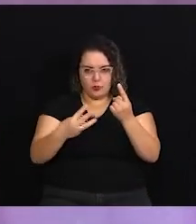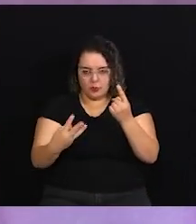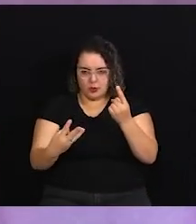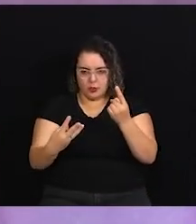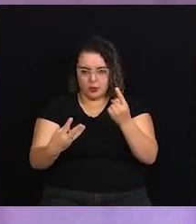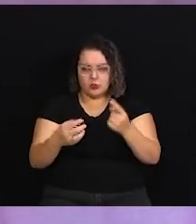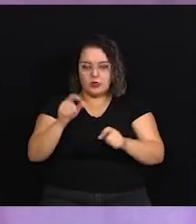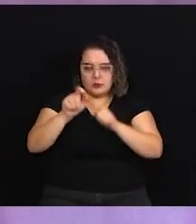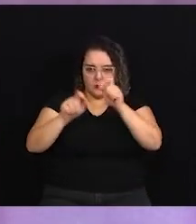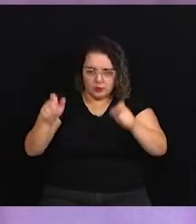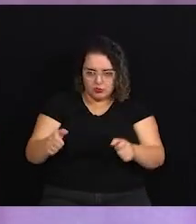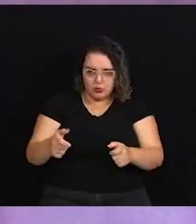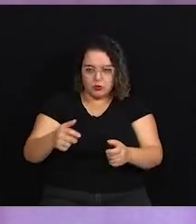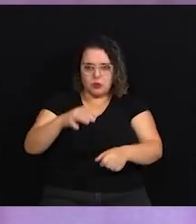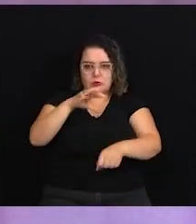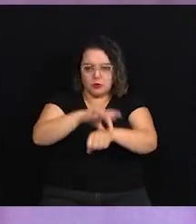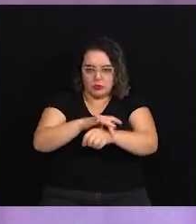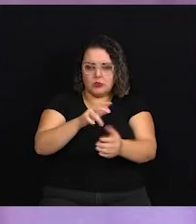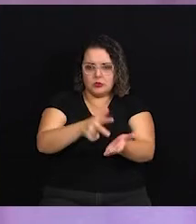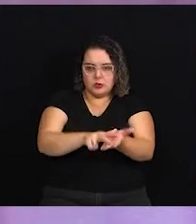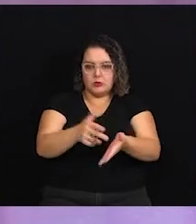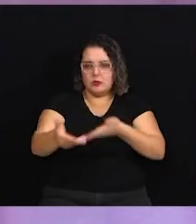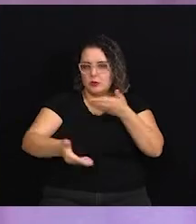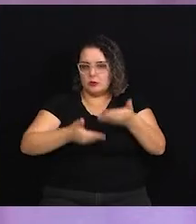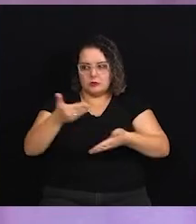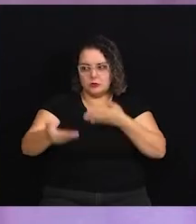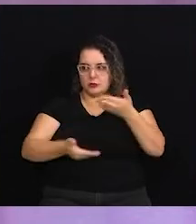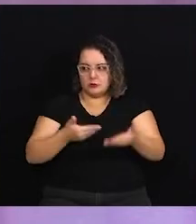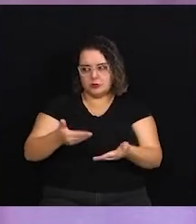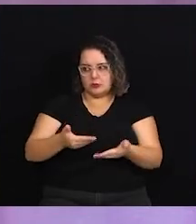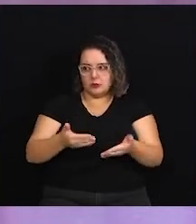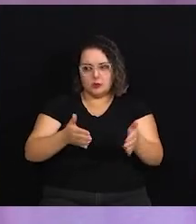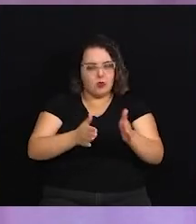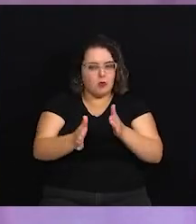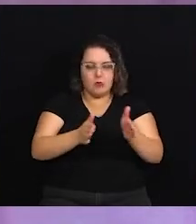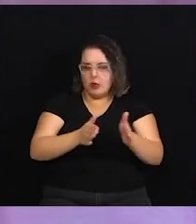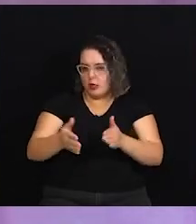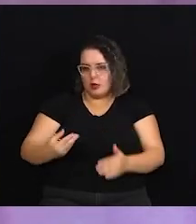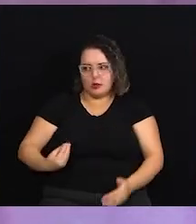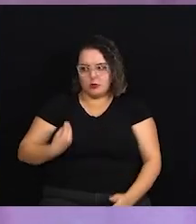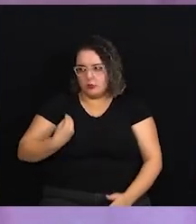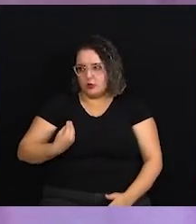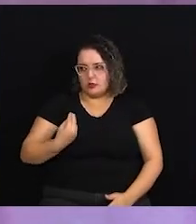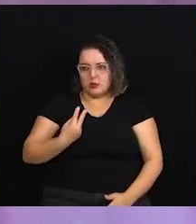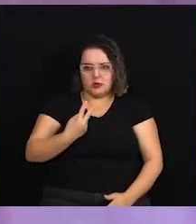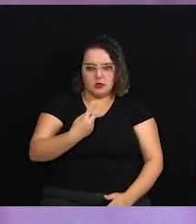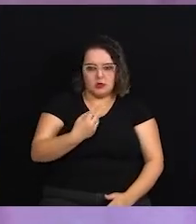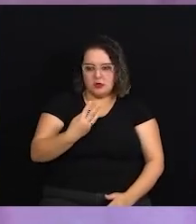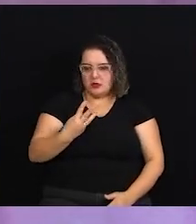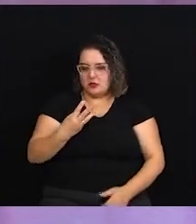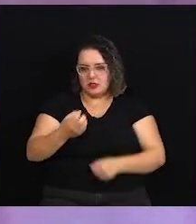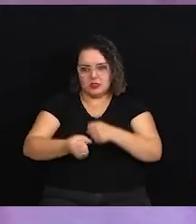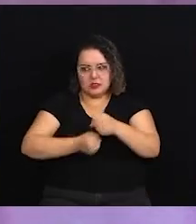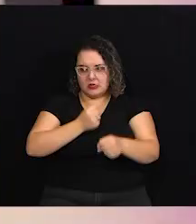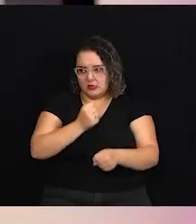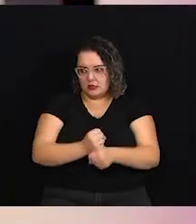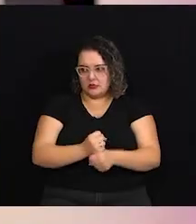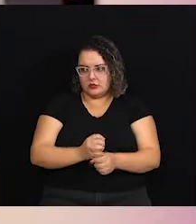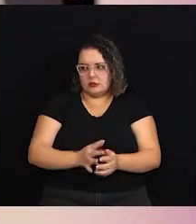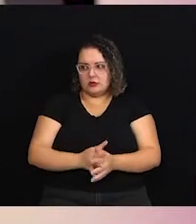das pessoas com epilepsia não tratar somente por um período da vida 23